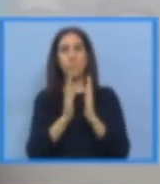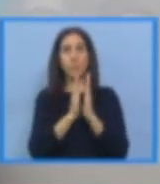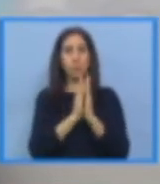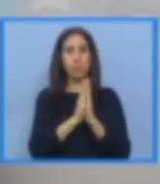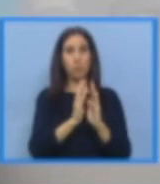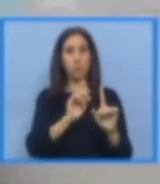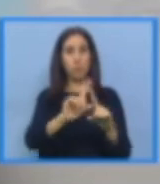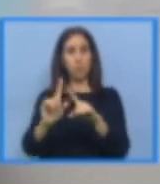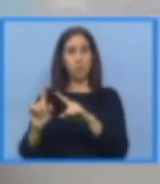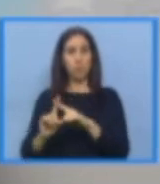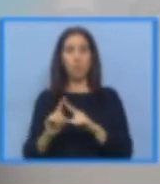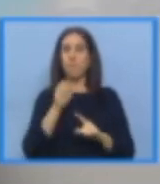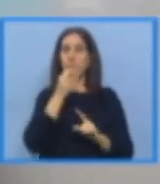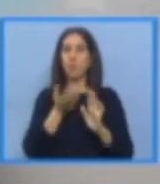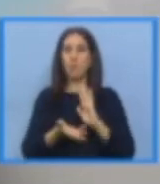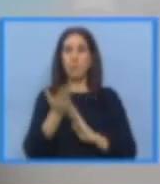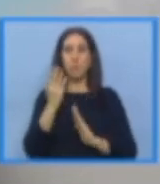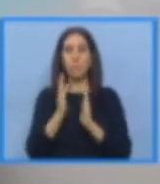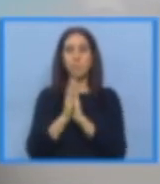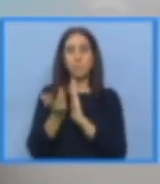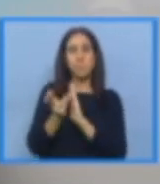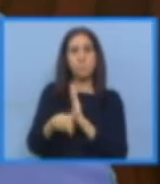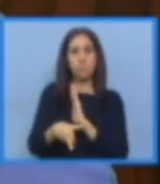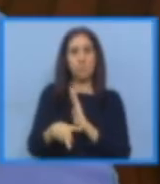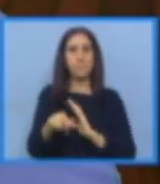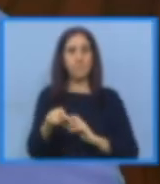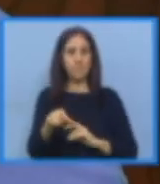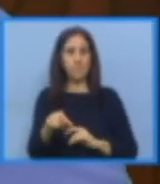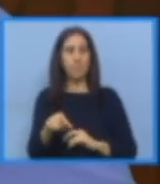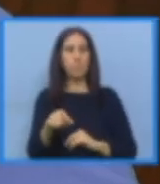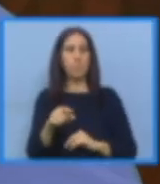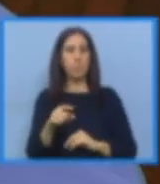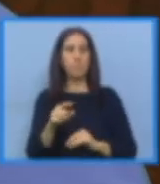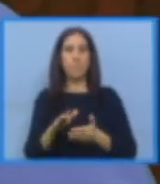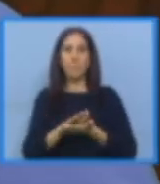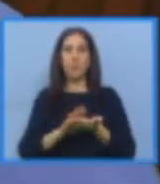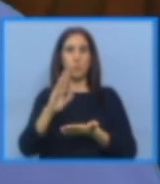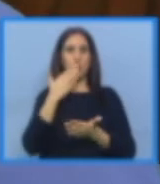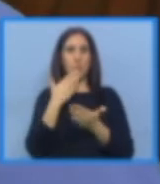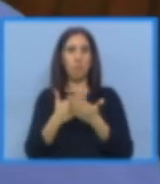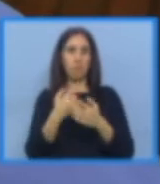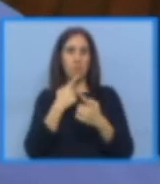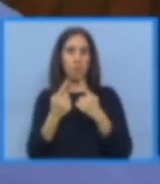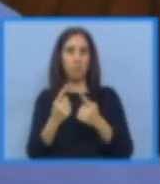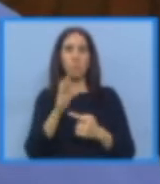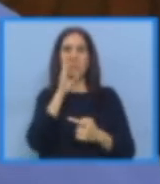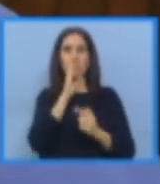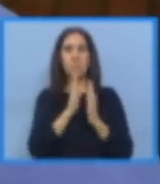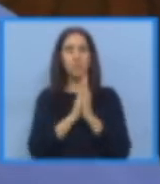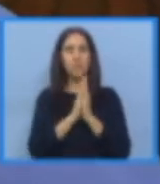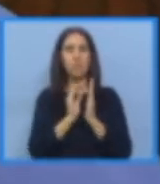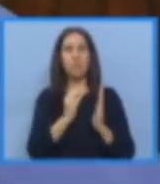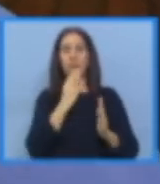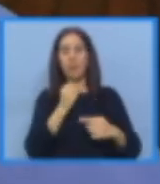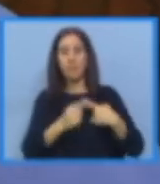religiões, temos que falar mais do fenómeno religioso, é o ponto de base para o diálogo. Se estamos nas religiões